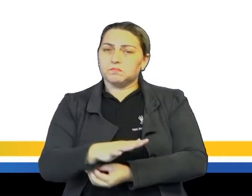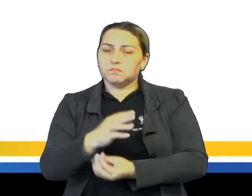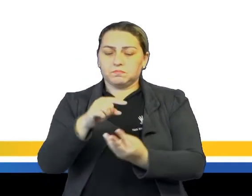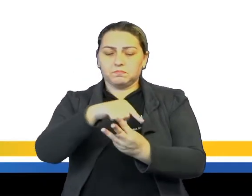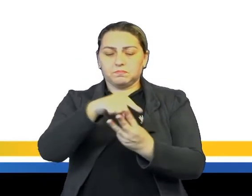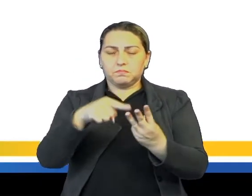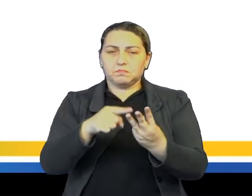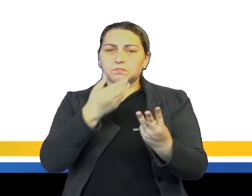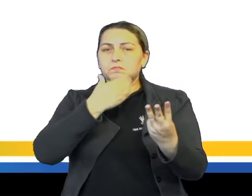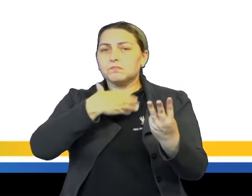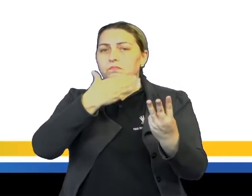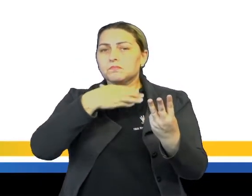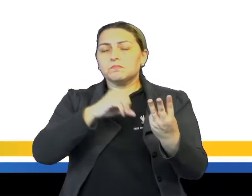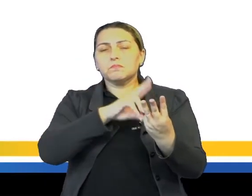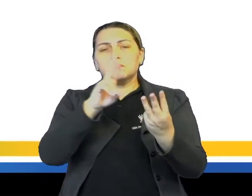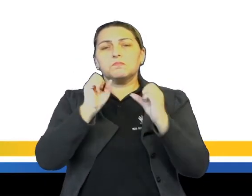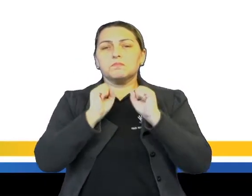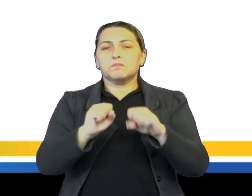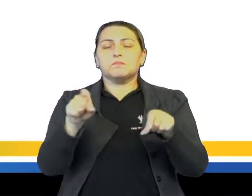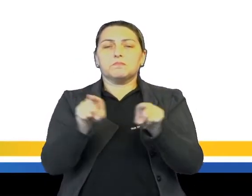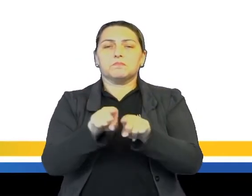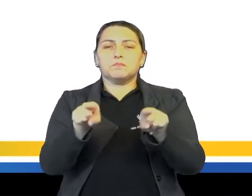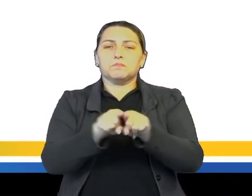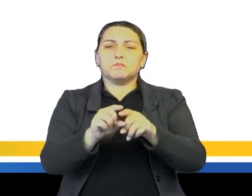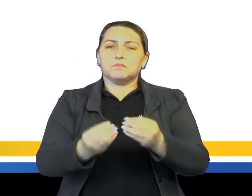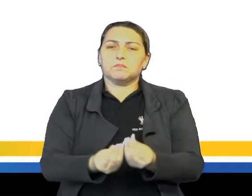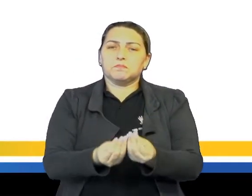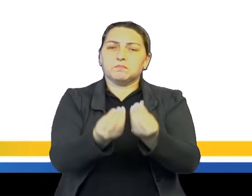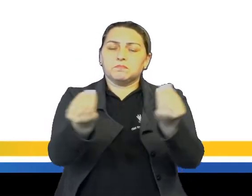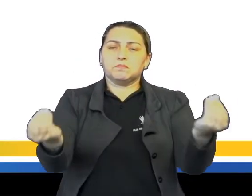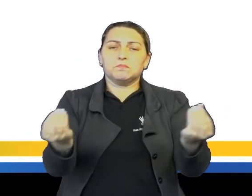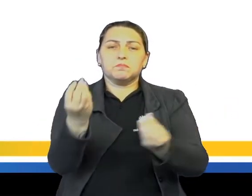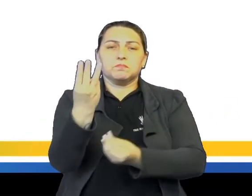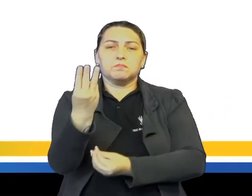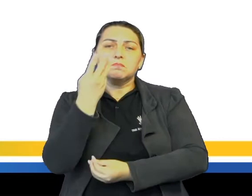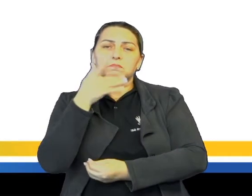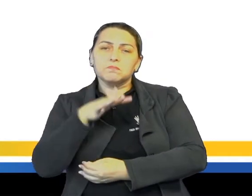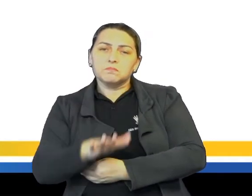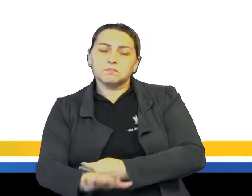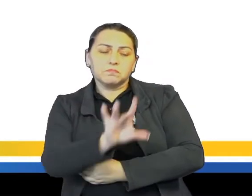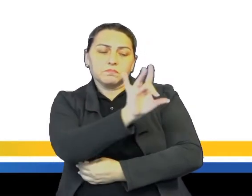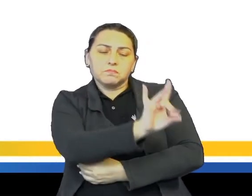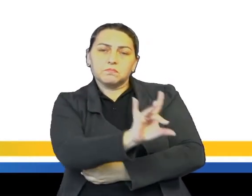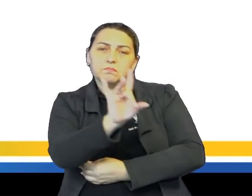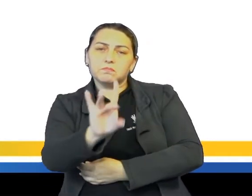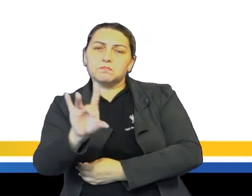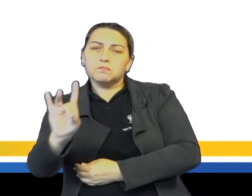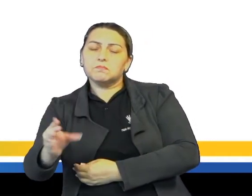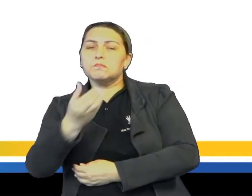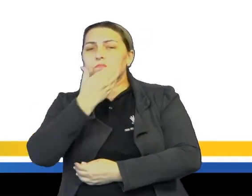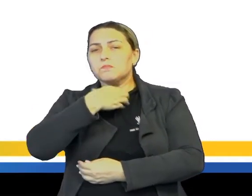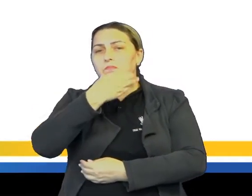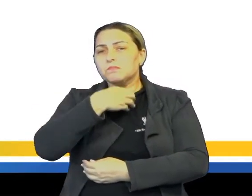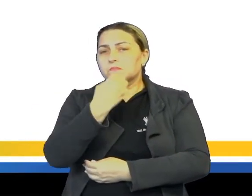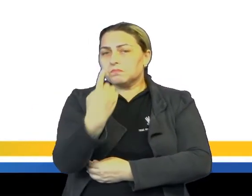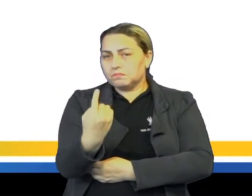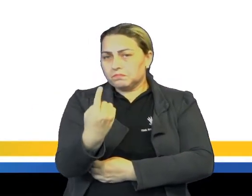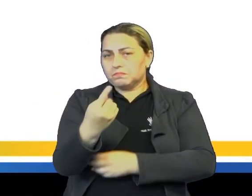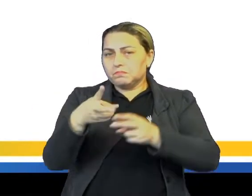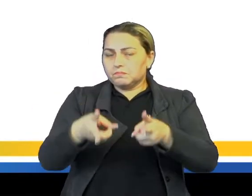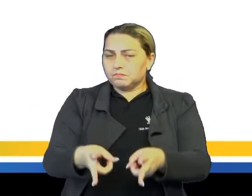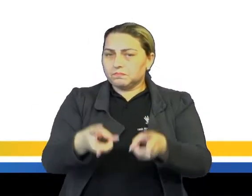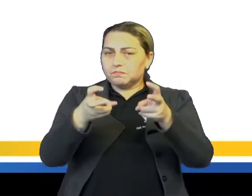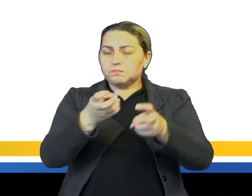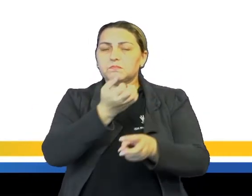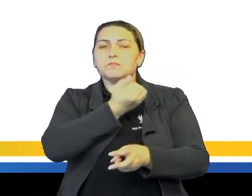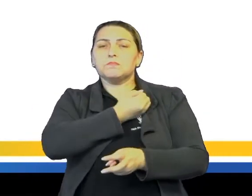3 maçãs, ou você pode também distribuir para 3 crianças, cada uma vai ficar com uma maçã. Perceberam